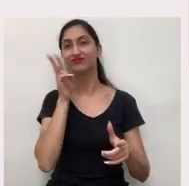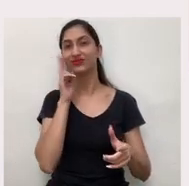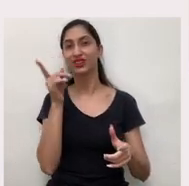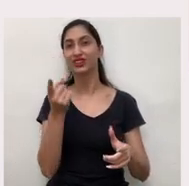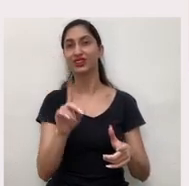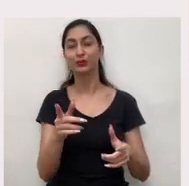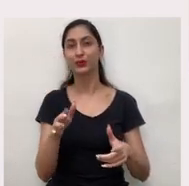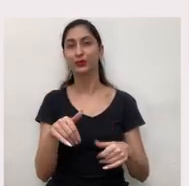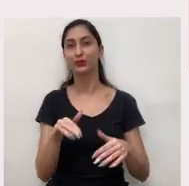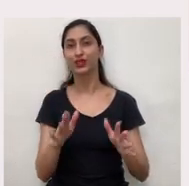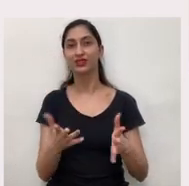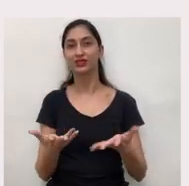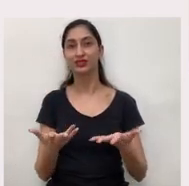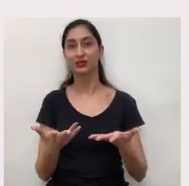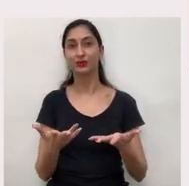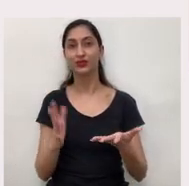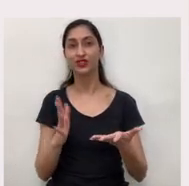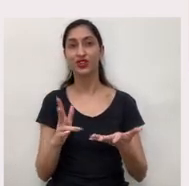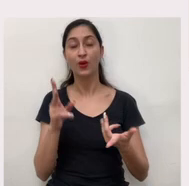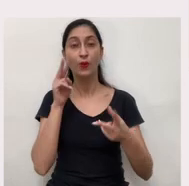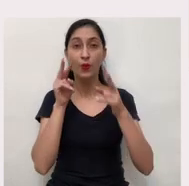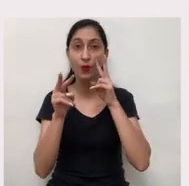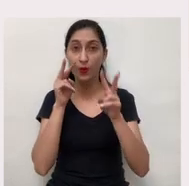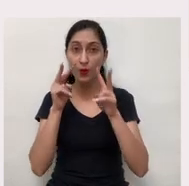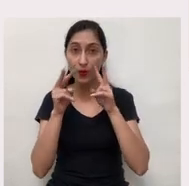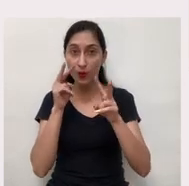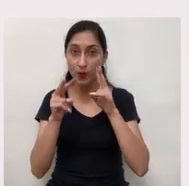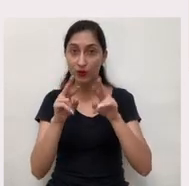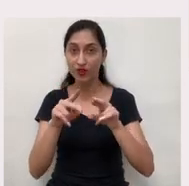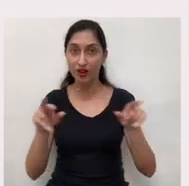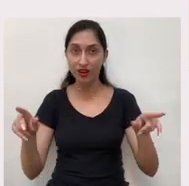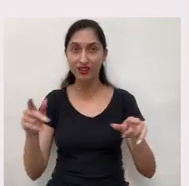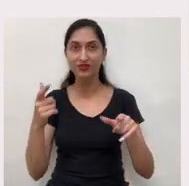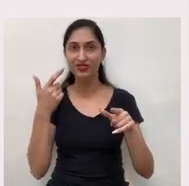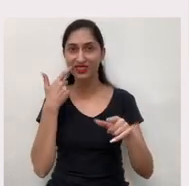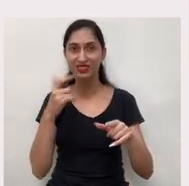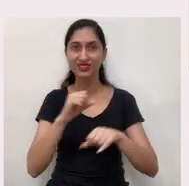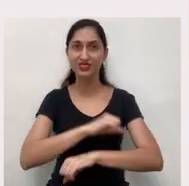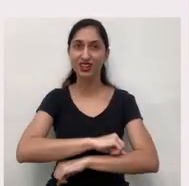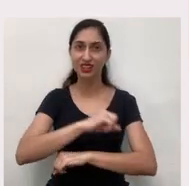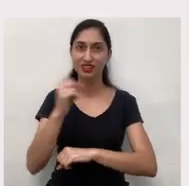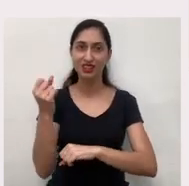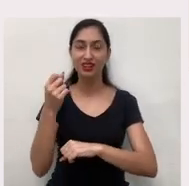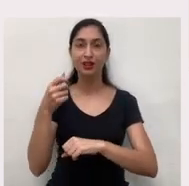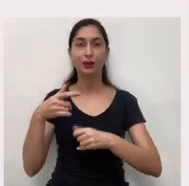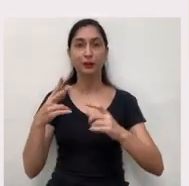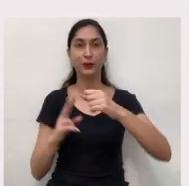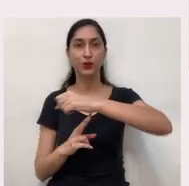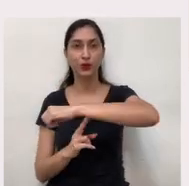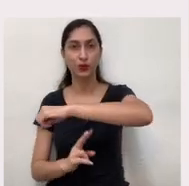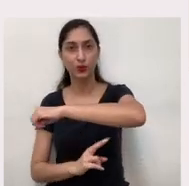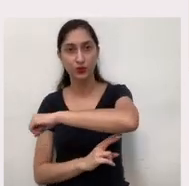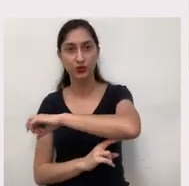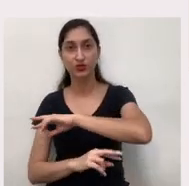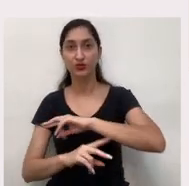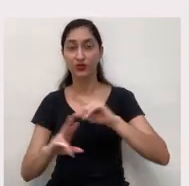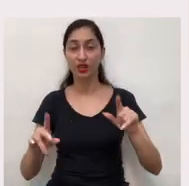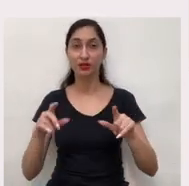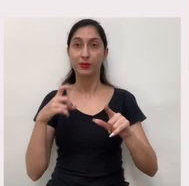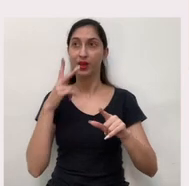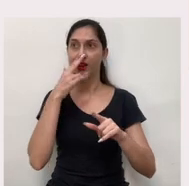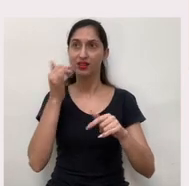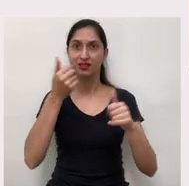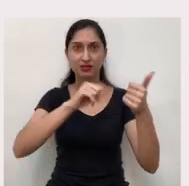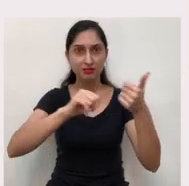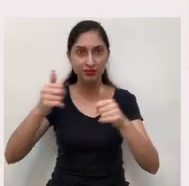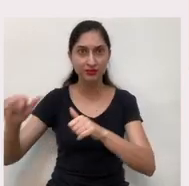mais. Milhões de olhos erguem-se diante de janelas, pontes, alcaparras, e é como se